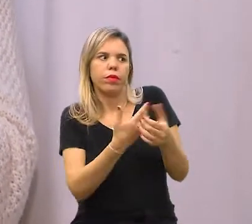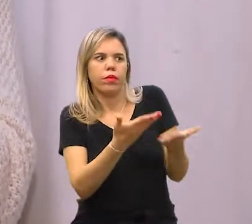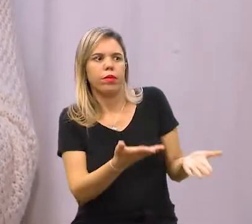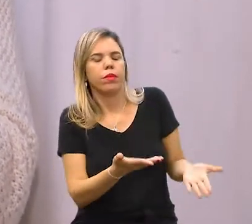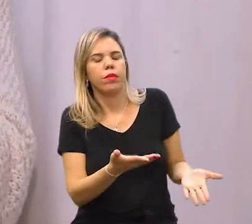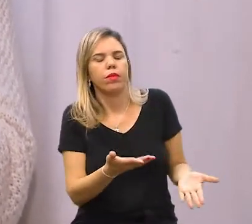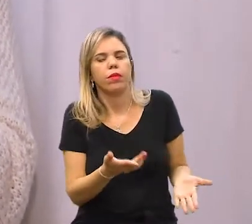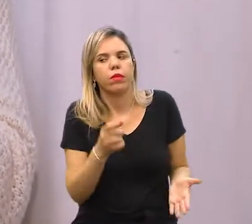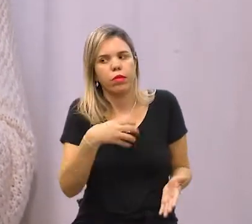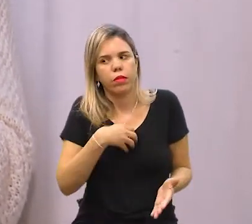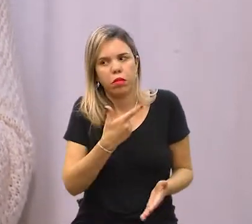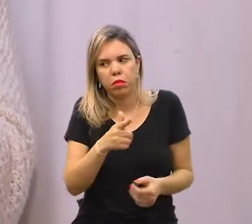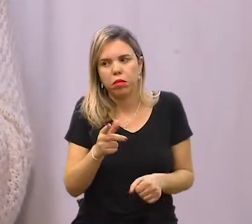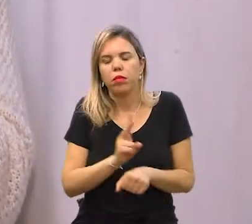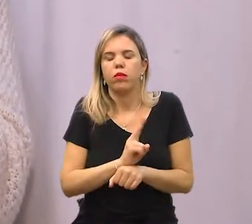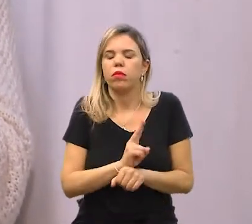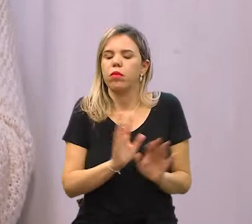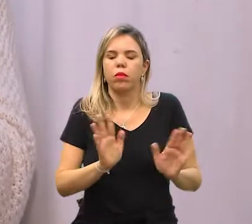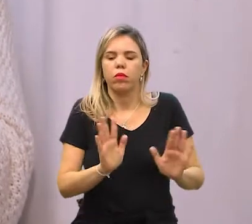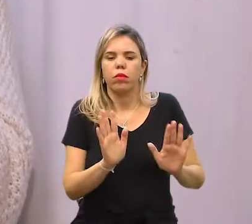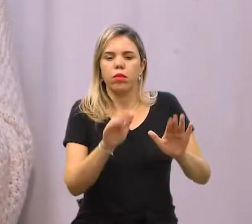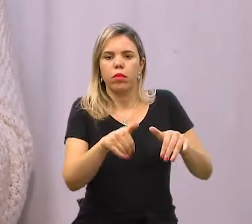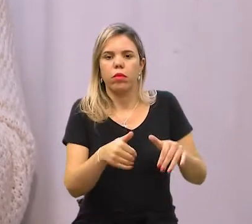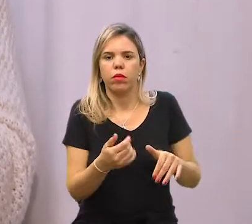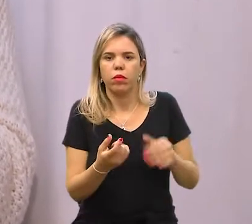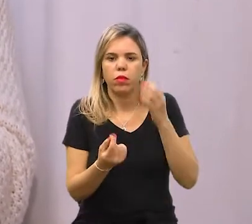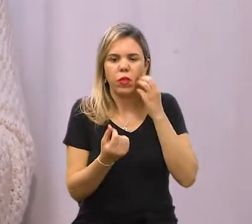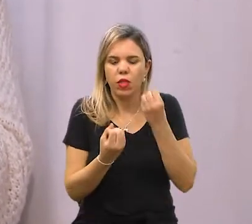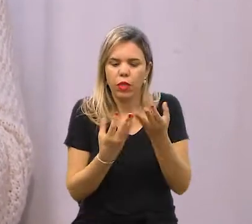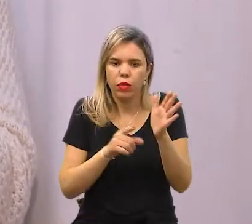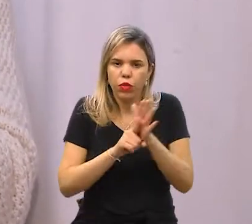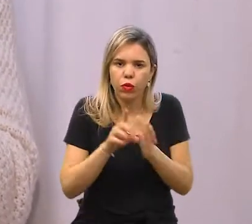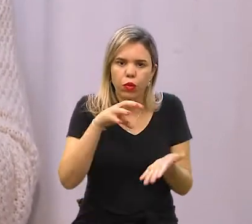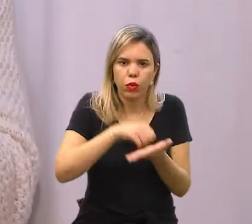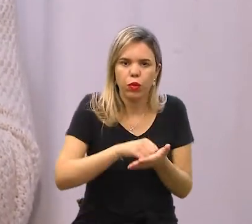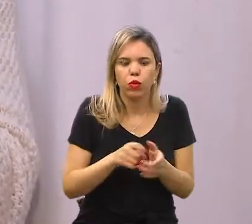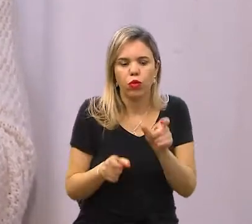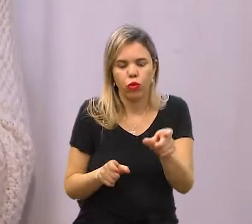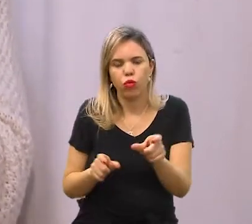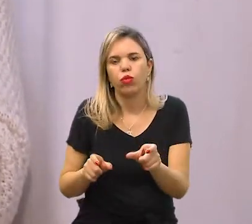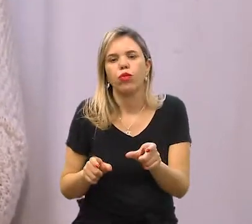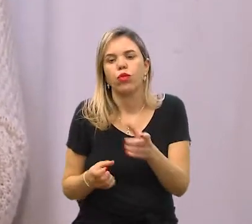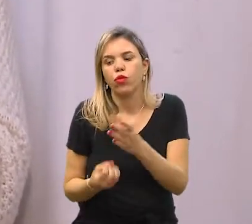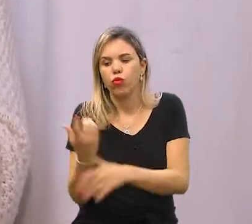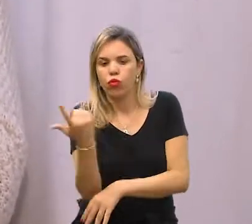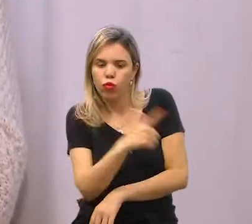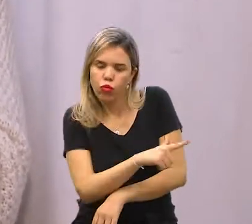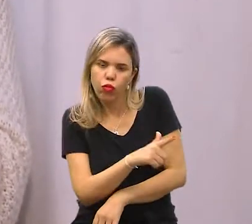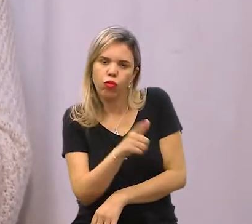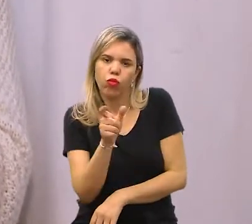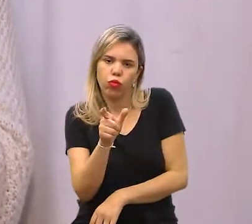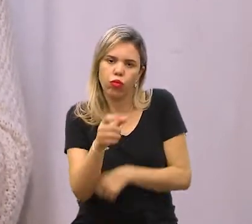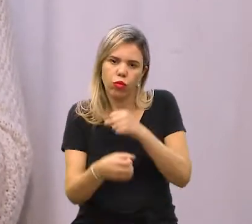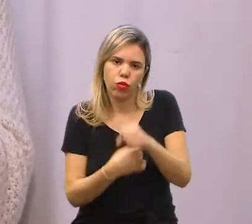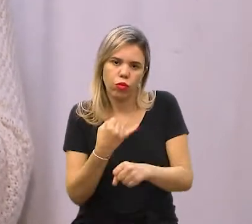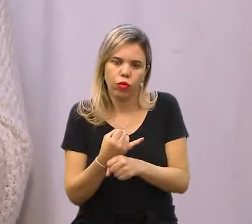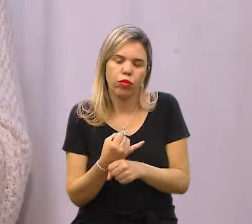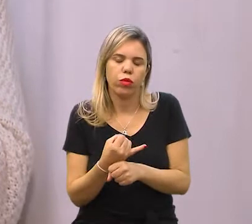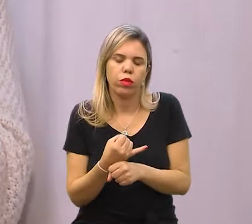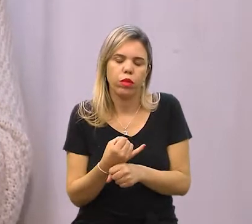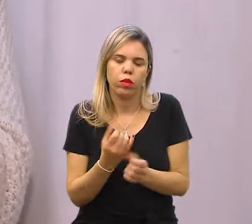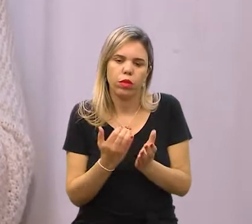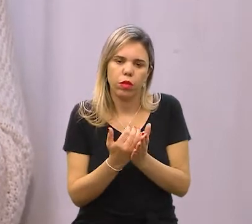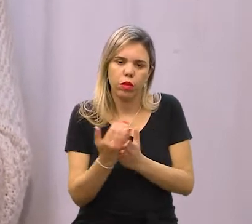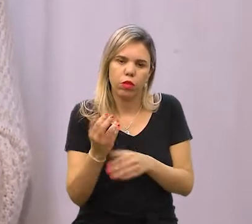Então, se você se sente seguro de colocar as suas informações do seu cartão físico, gere um cartão virtual, que isso